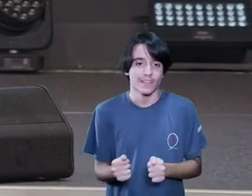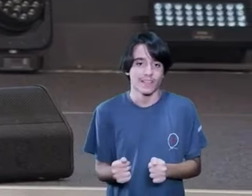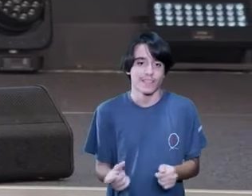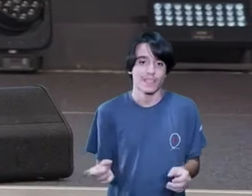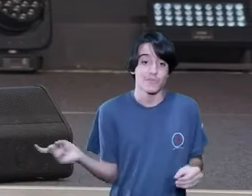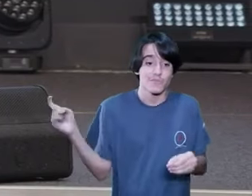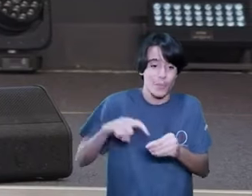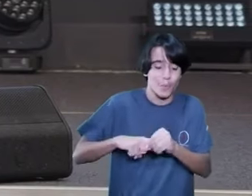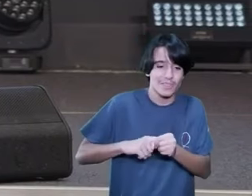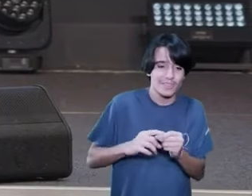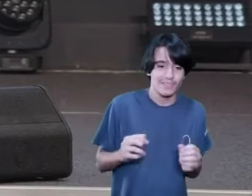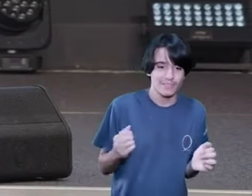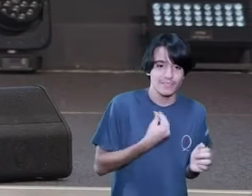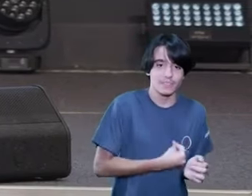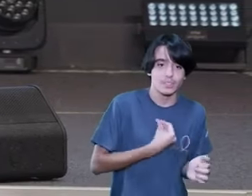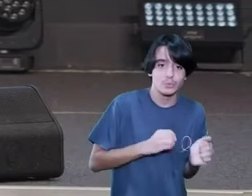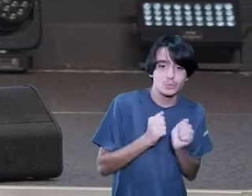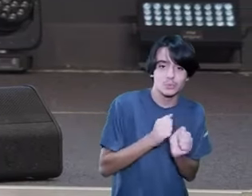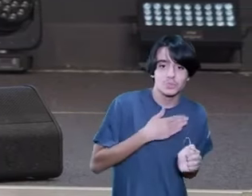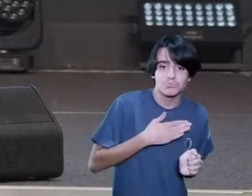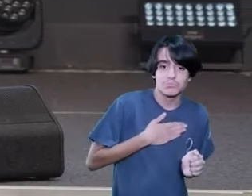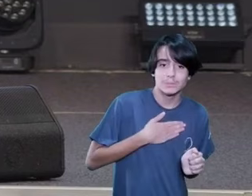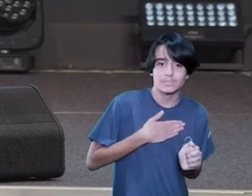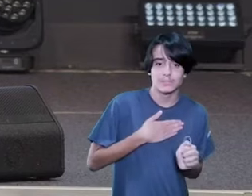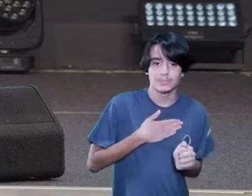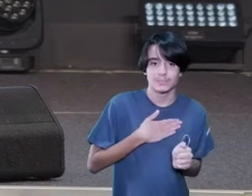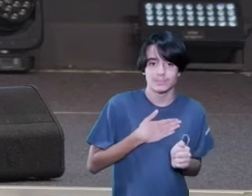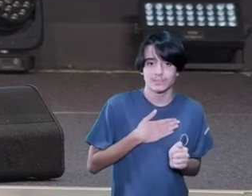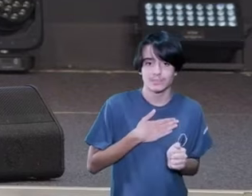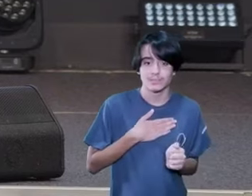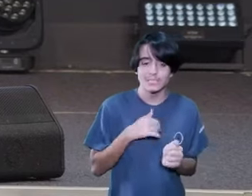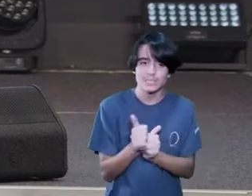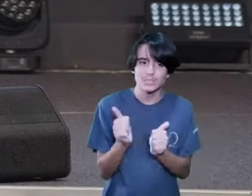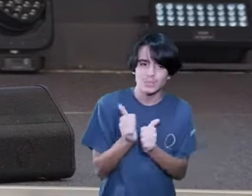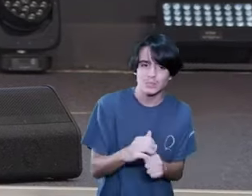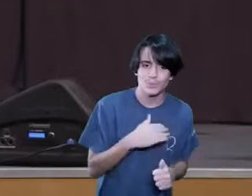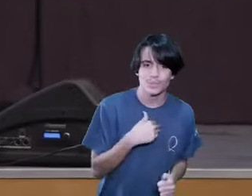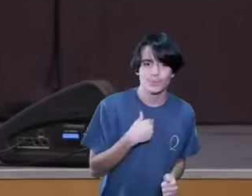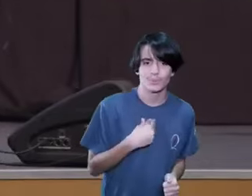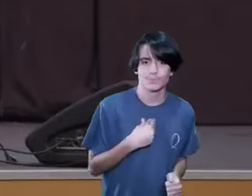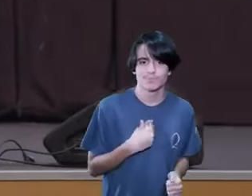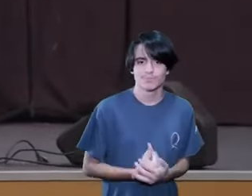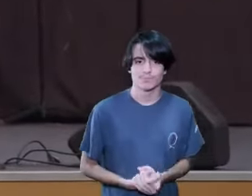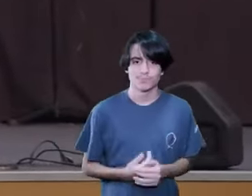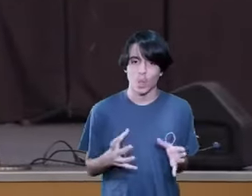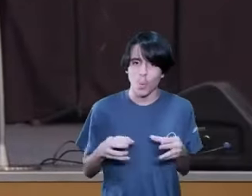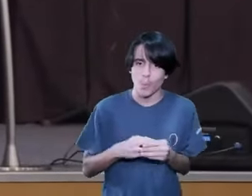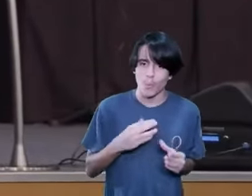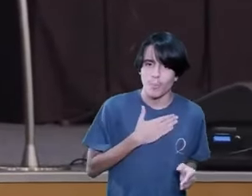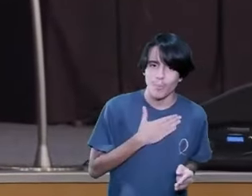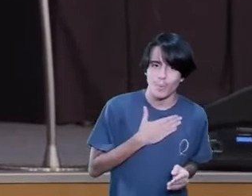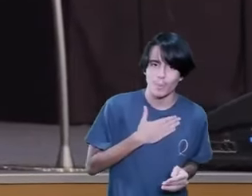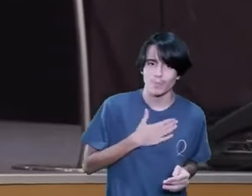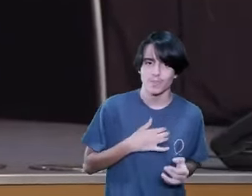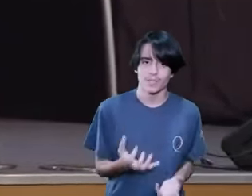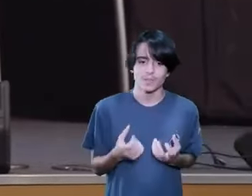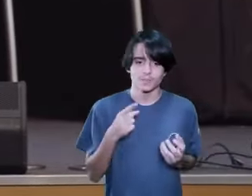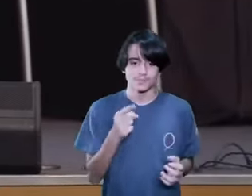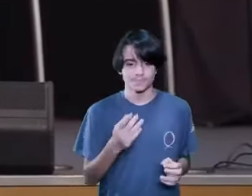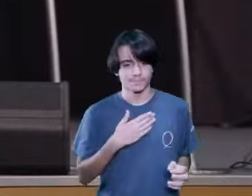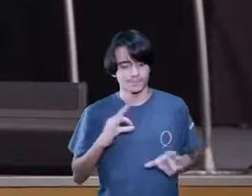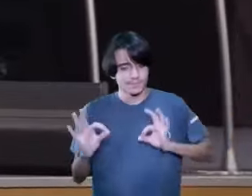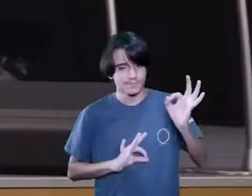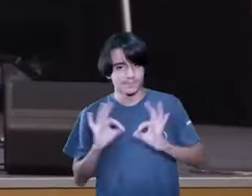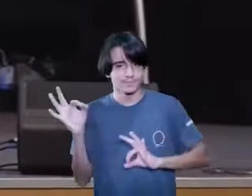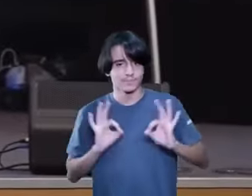e vem. Quero você comigo. Quero você na minha equipe. Quero você no meu